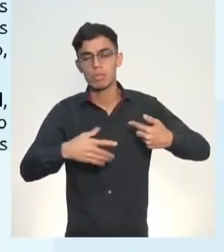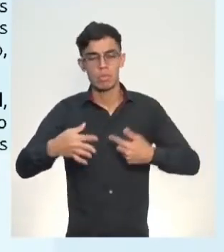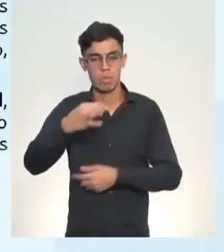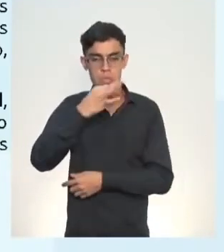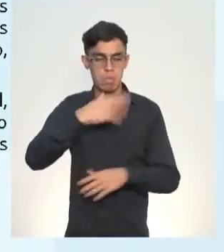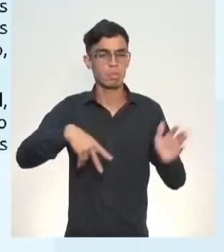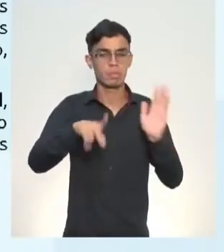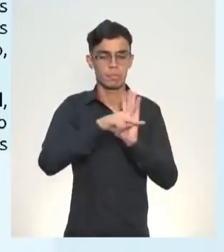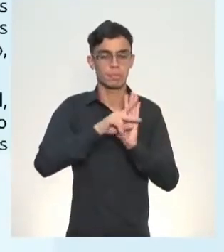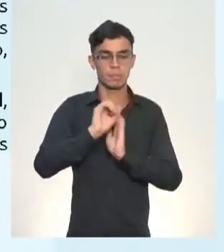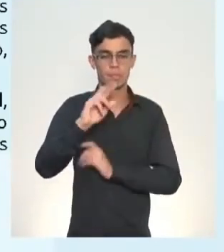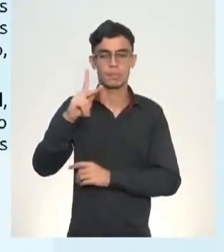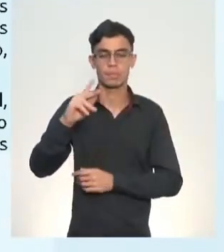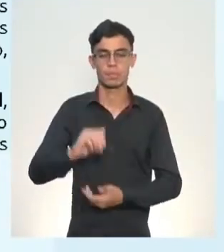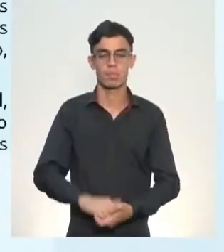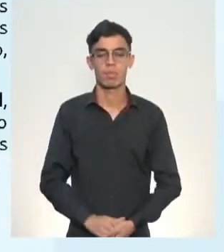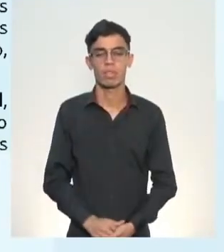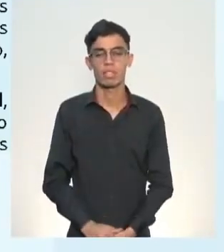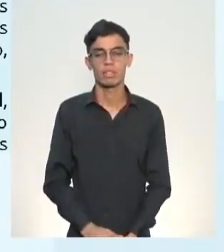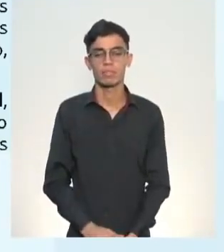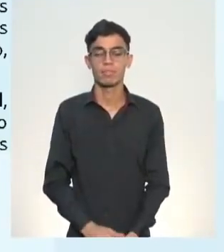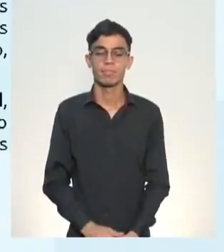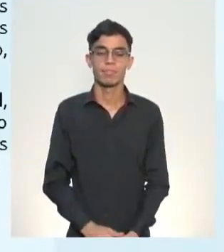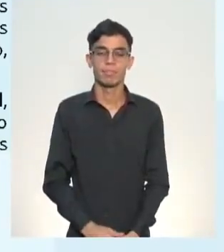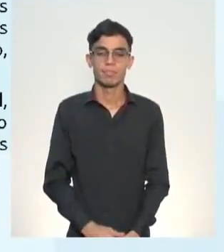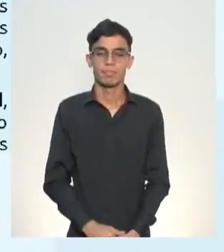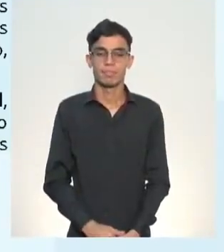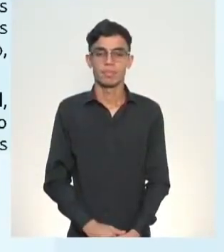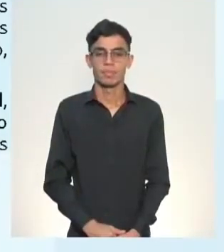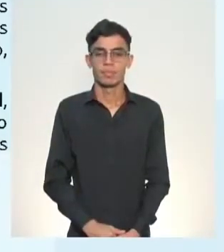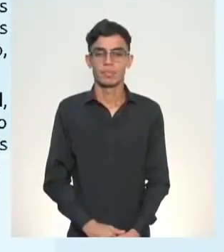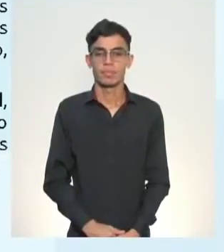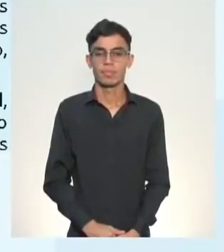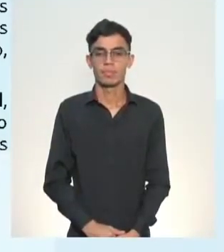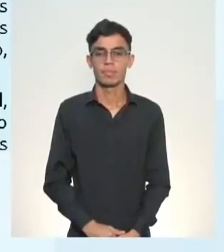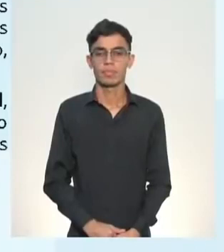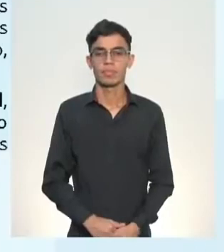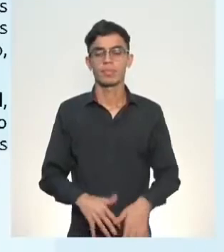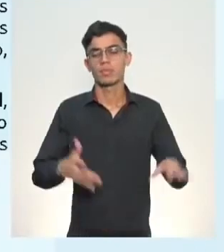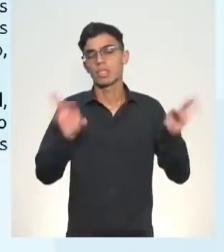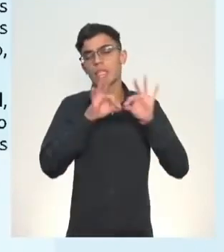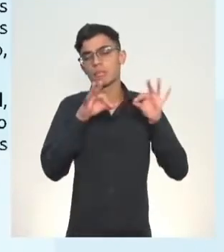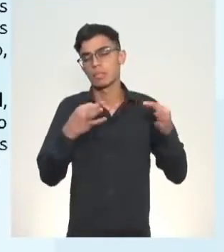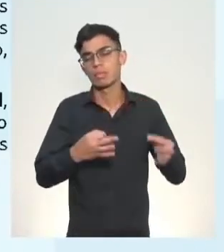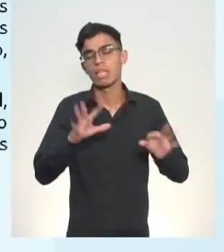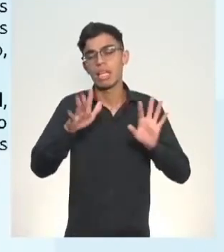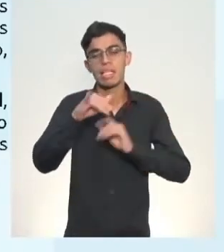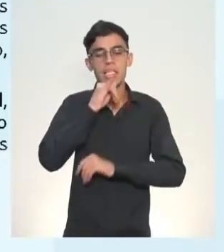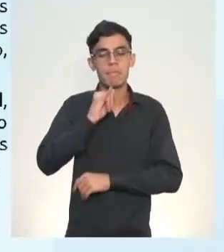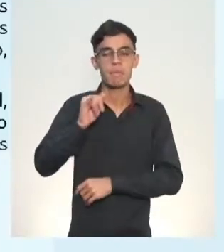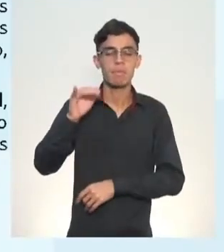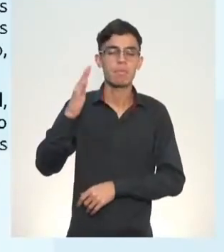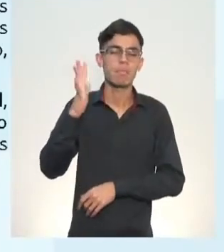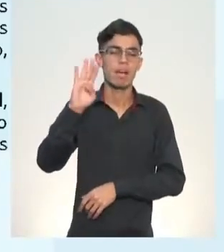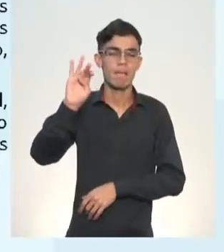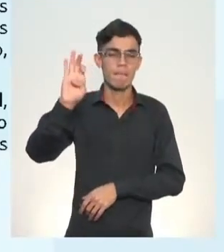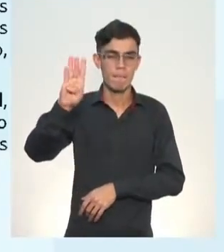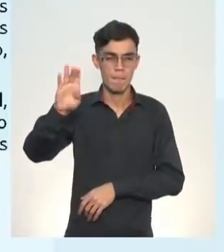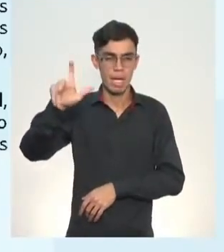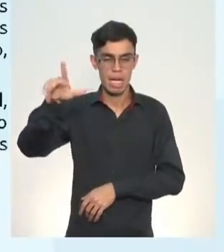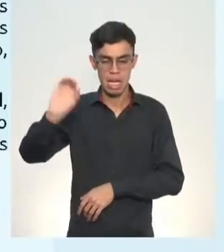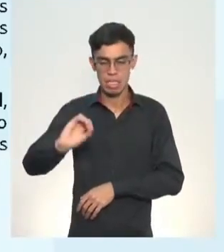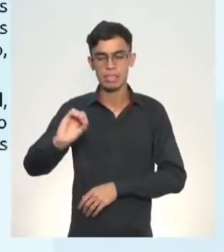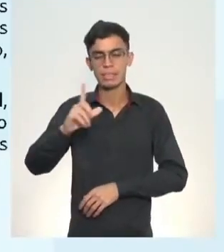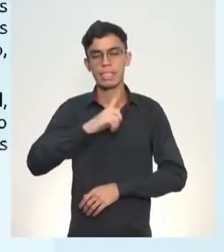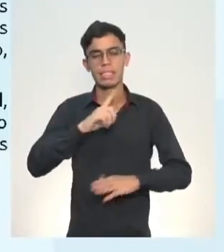Ok? Então, gente, muito mais, né, do que o simples culto ao belo, tá? A gente vê que esses